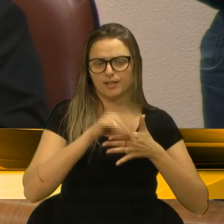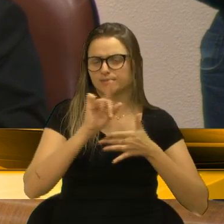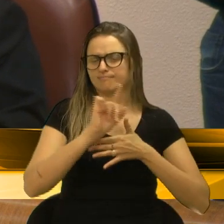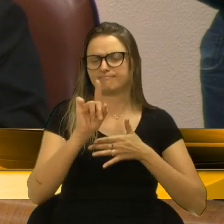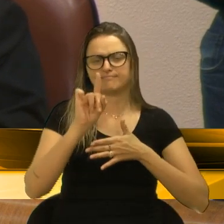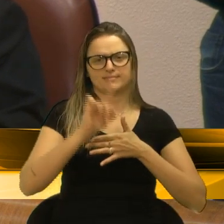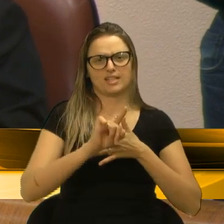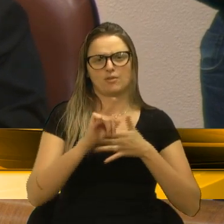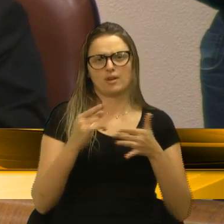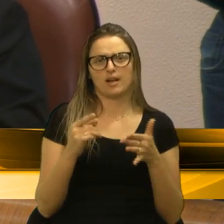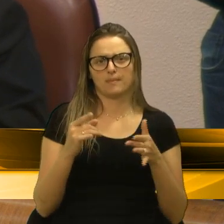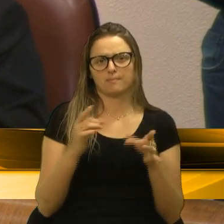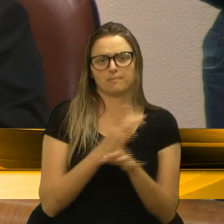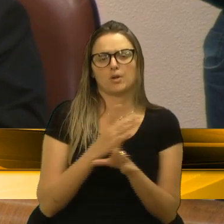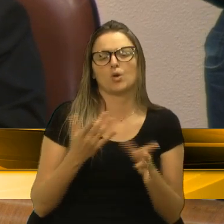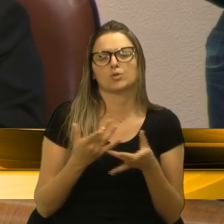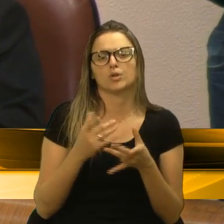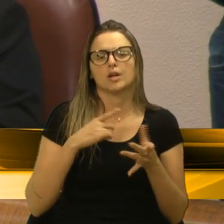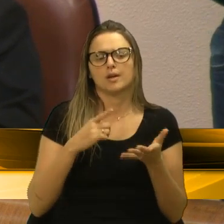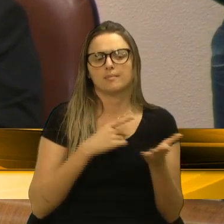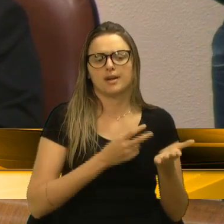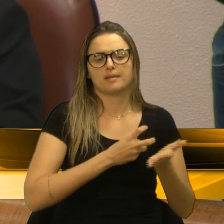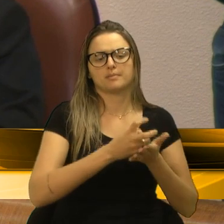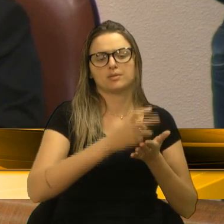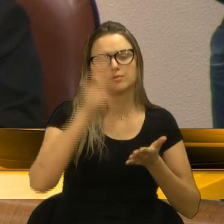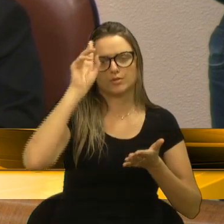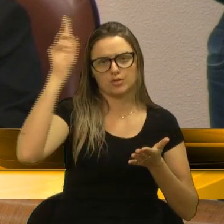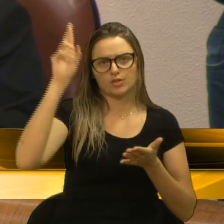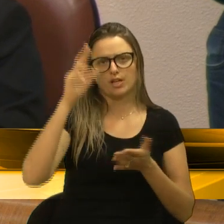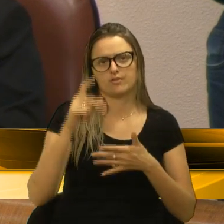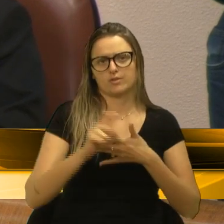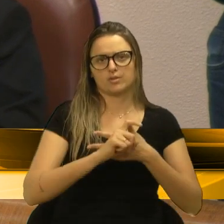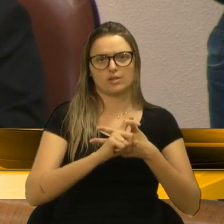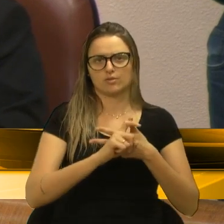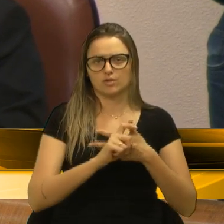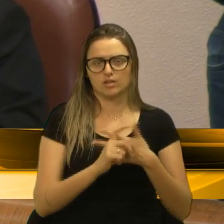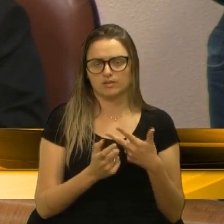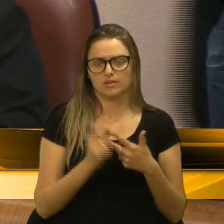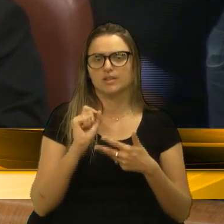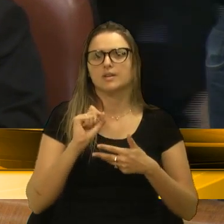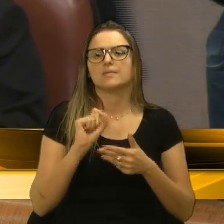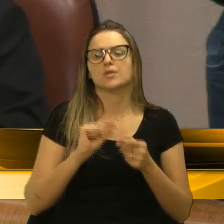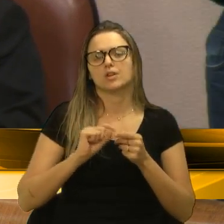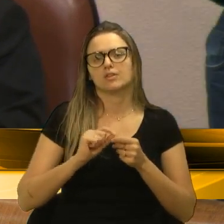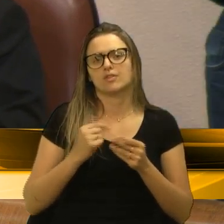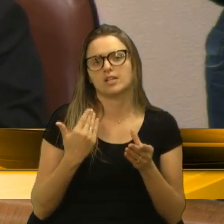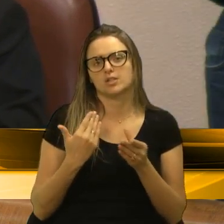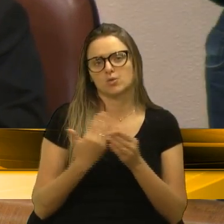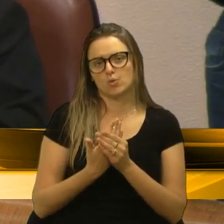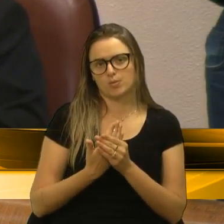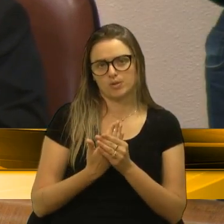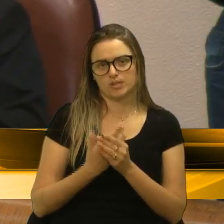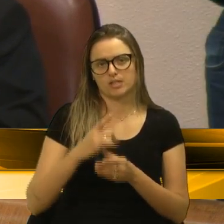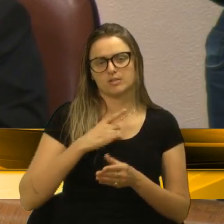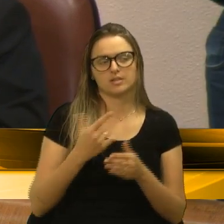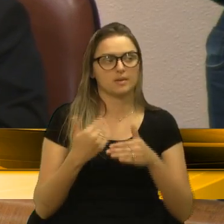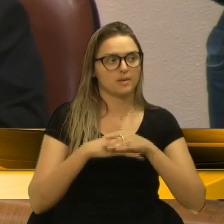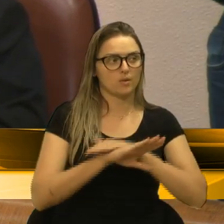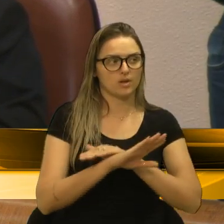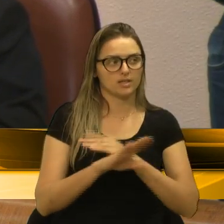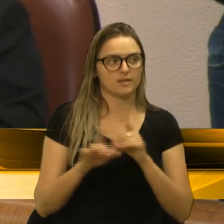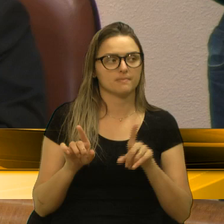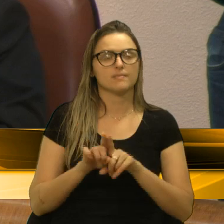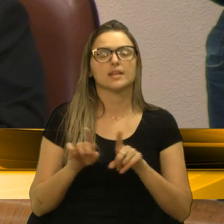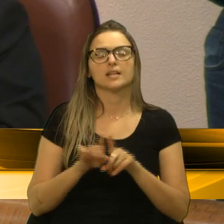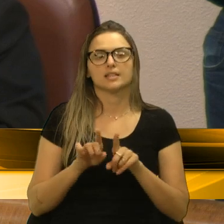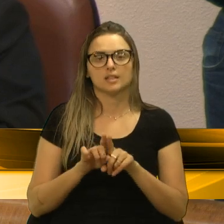para fundamentar a cassação do mandado do chefe do Poder Executivo, o que leva o processo à indicação para arquivamento. Aduz,